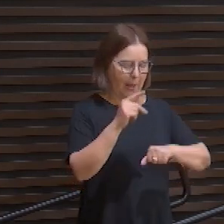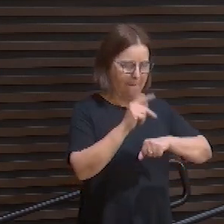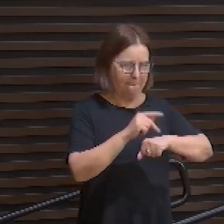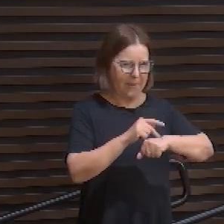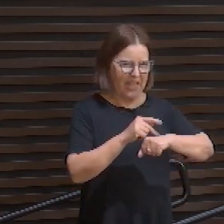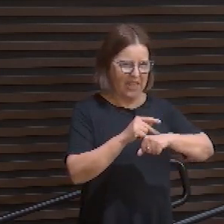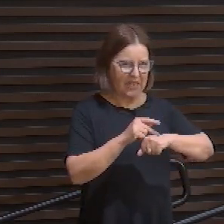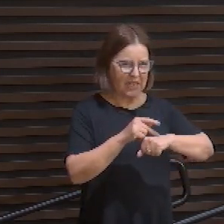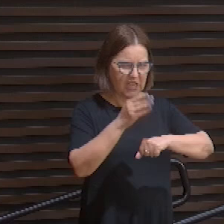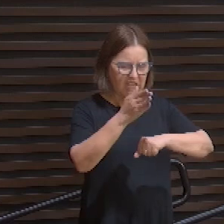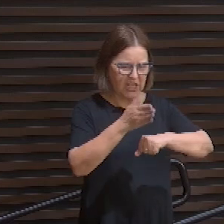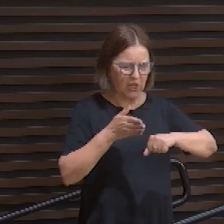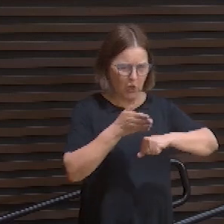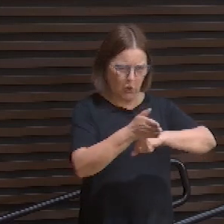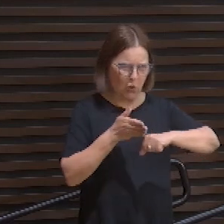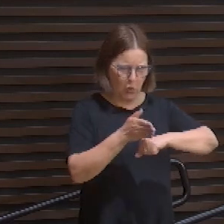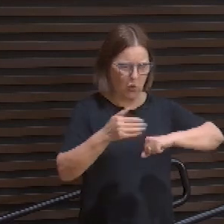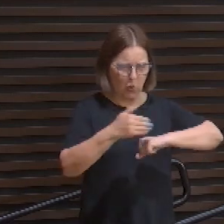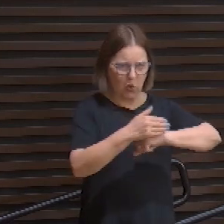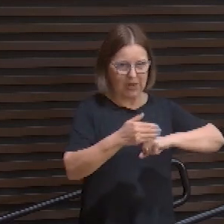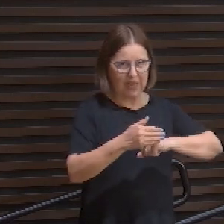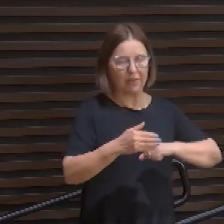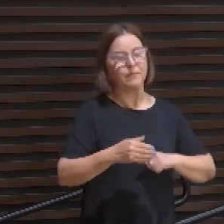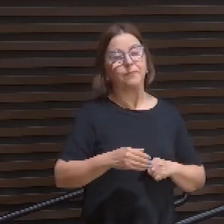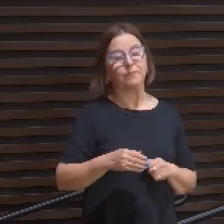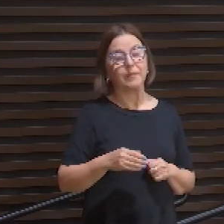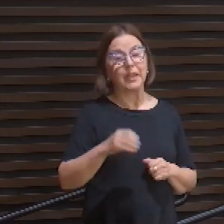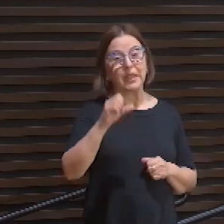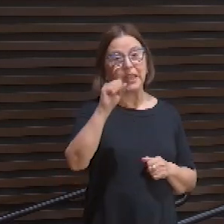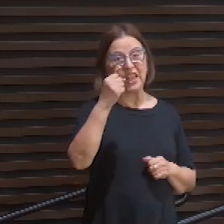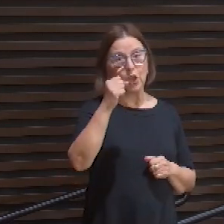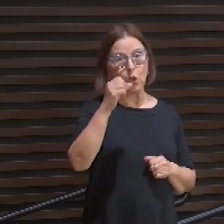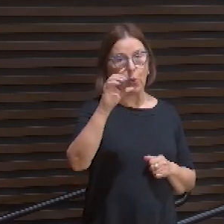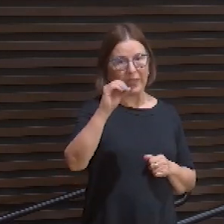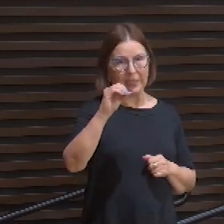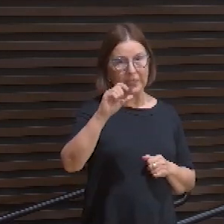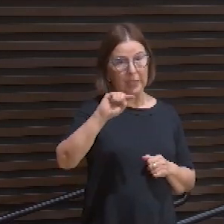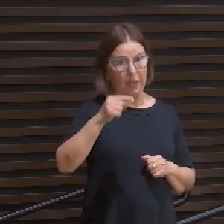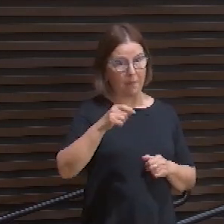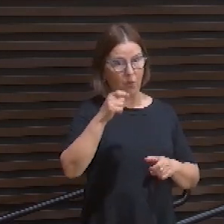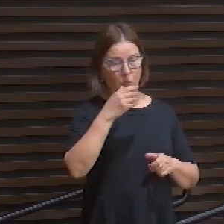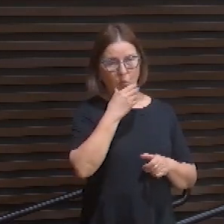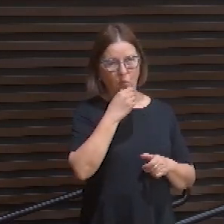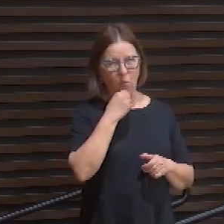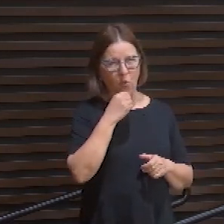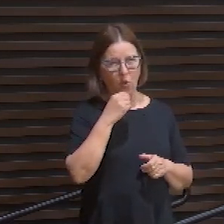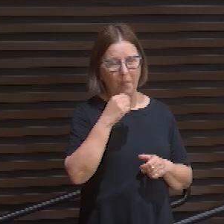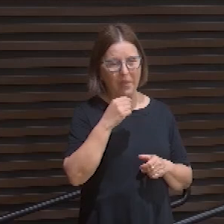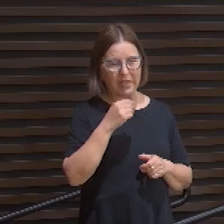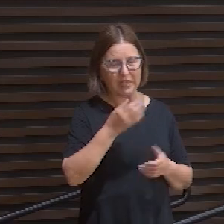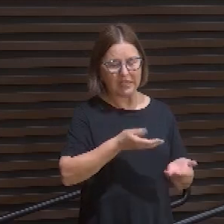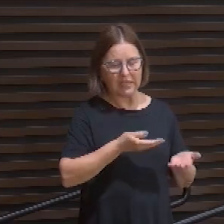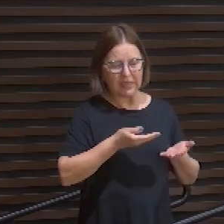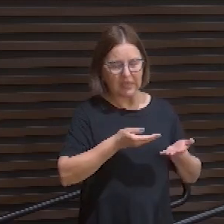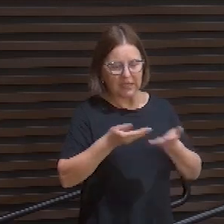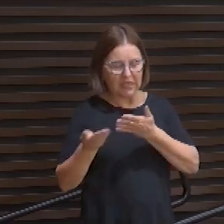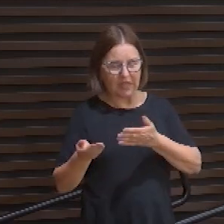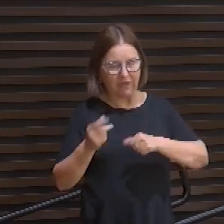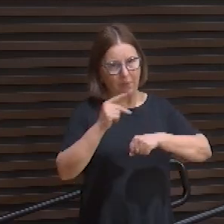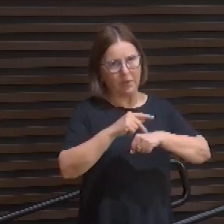e 80.000 carregadores de pedra. De onde vinham essas